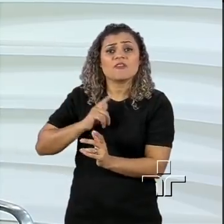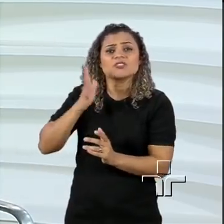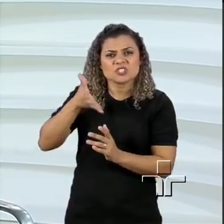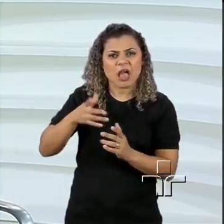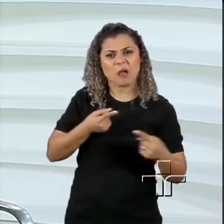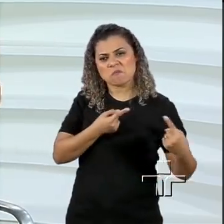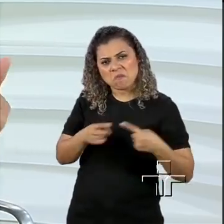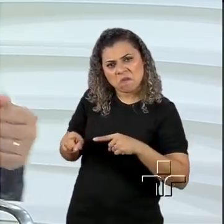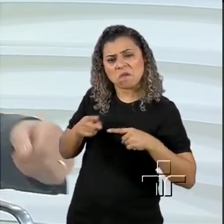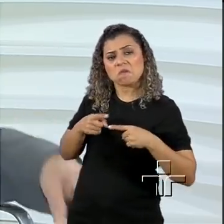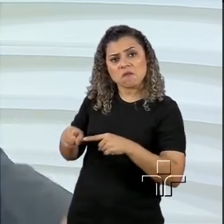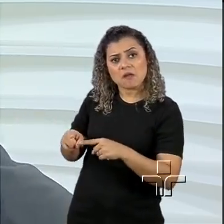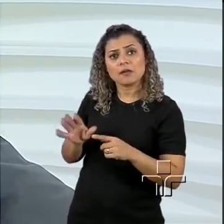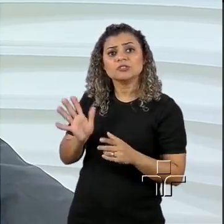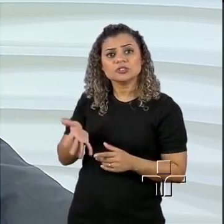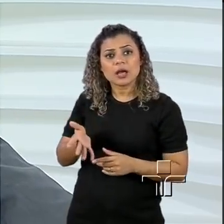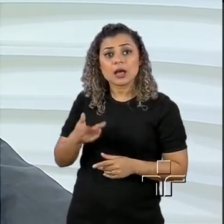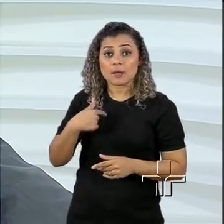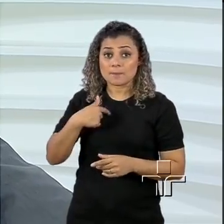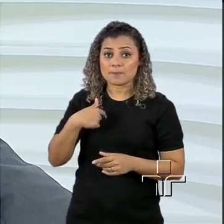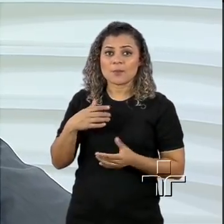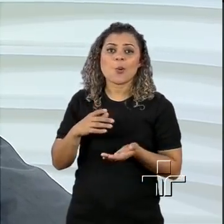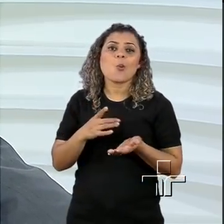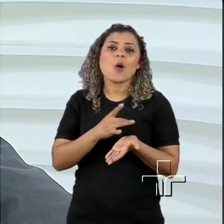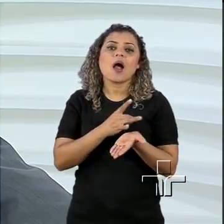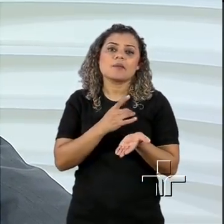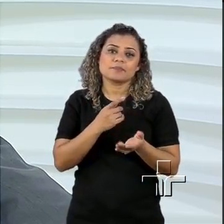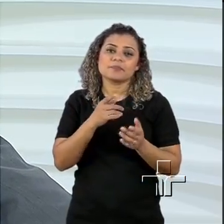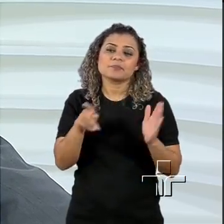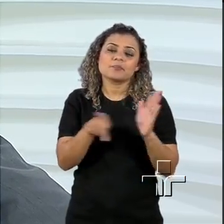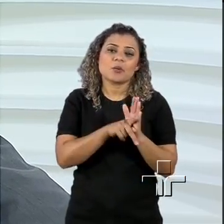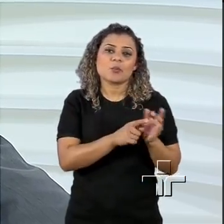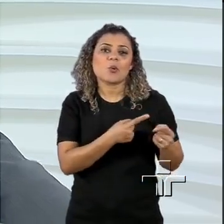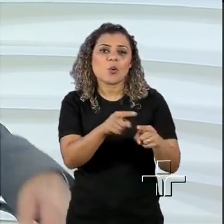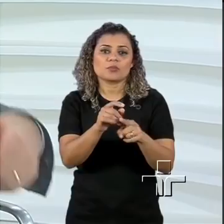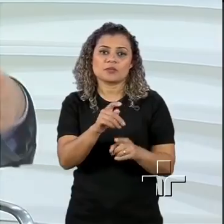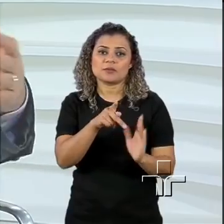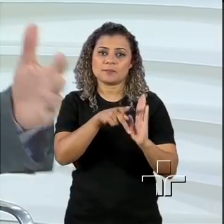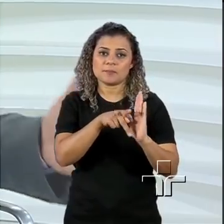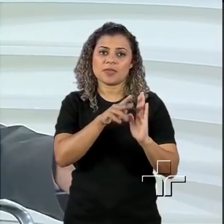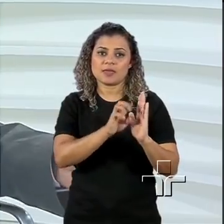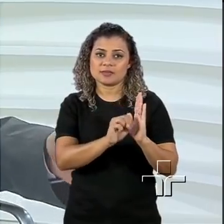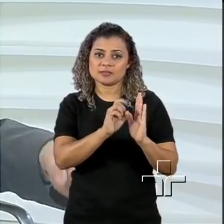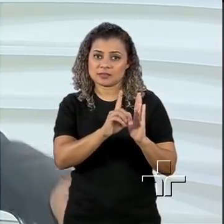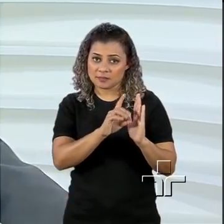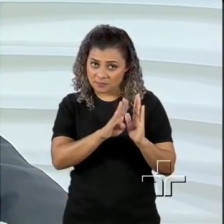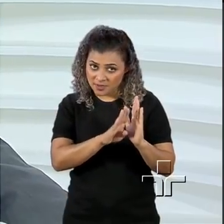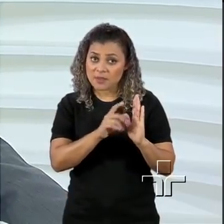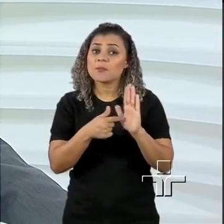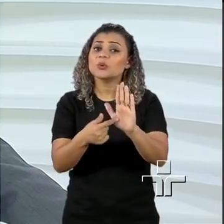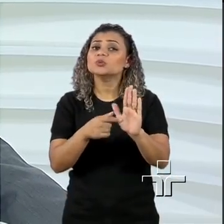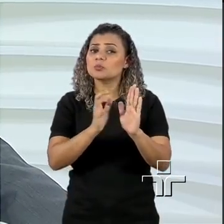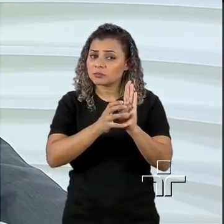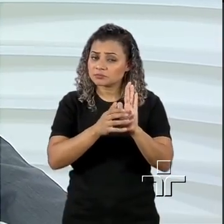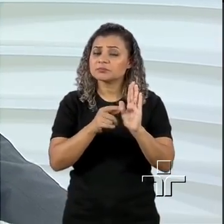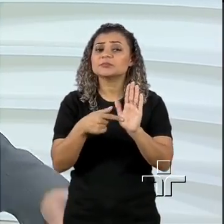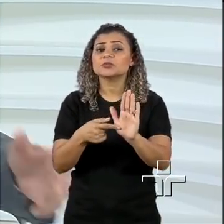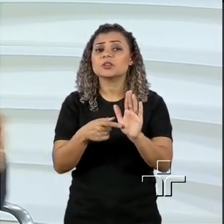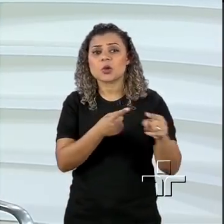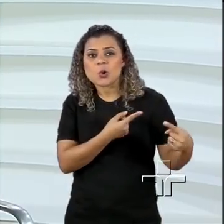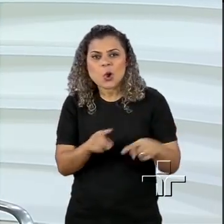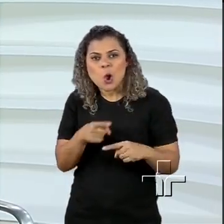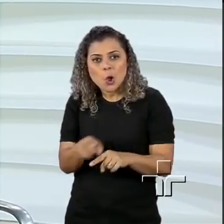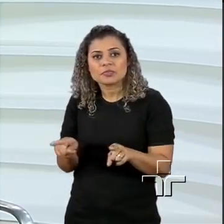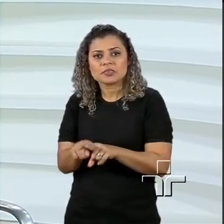lá, inclusive do meu adversário do PSDB, que teve discutindo isso com o prefeito da cidade,